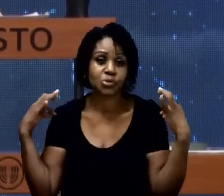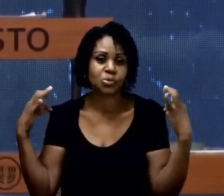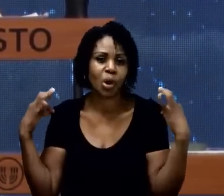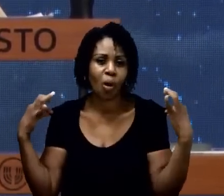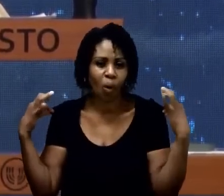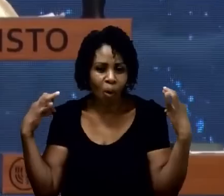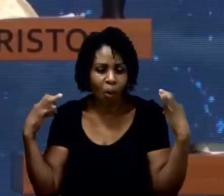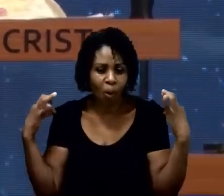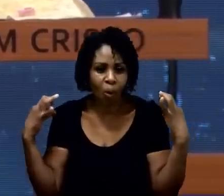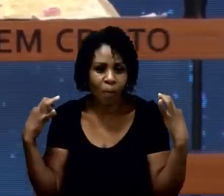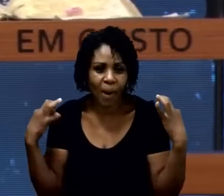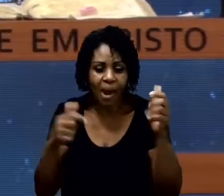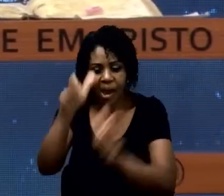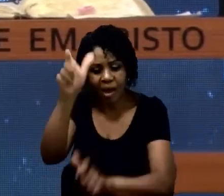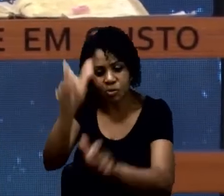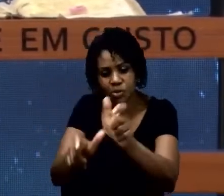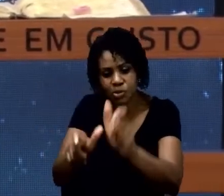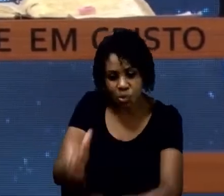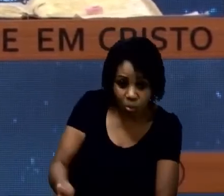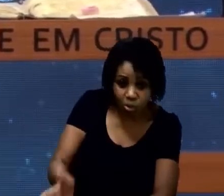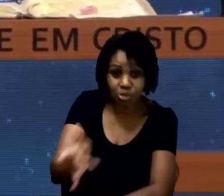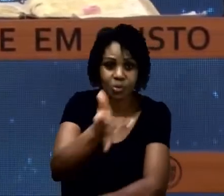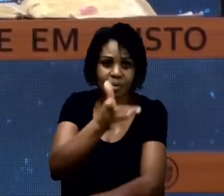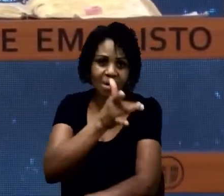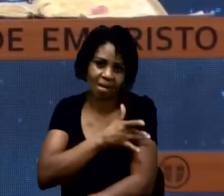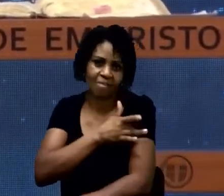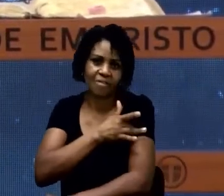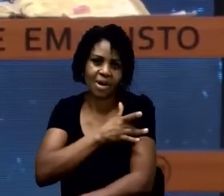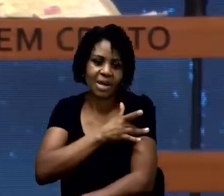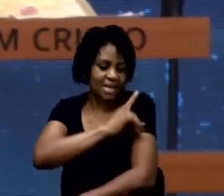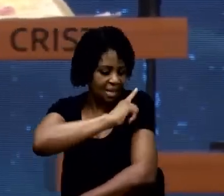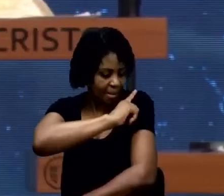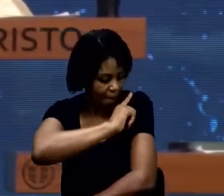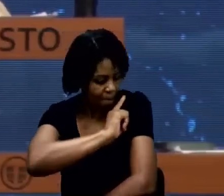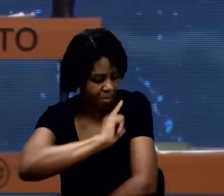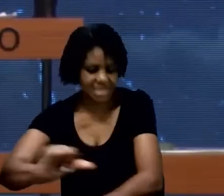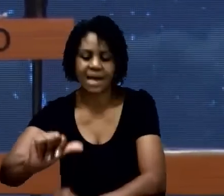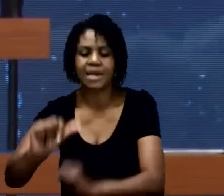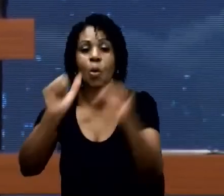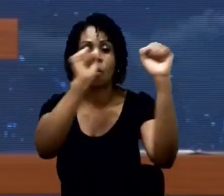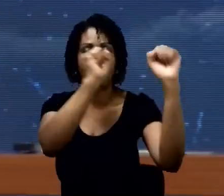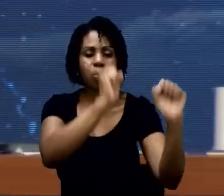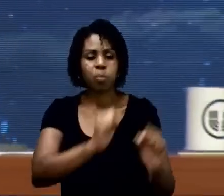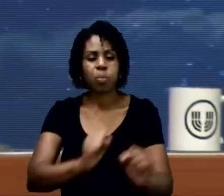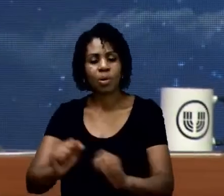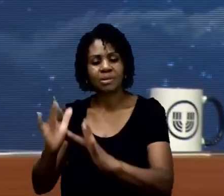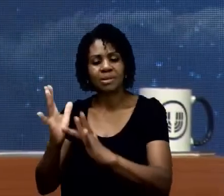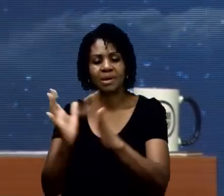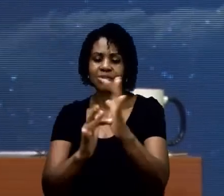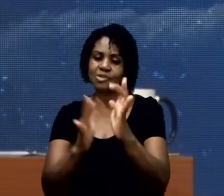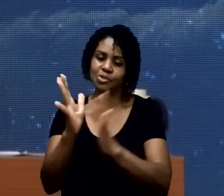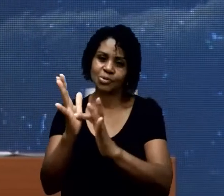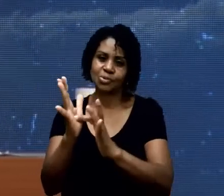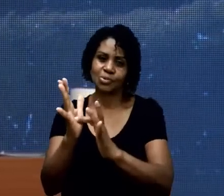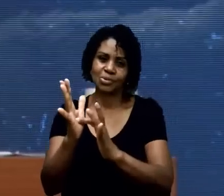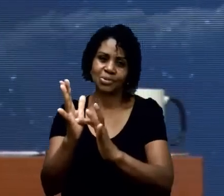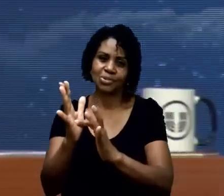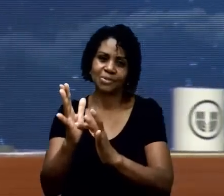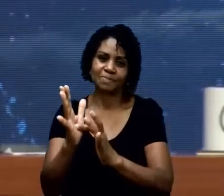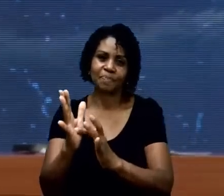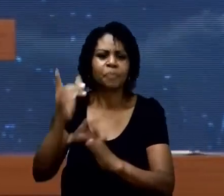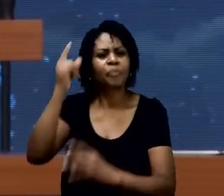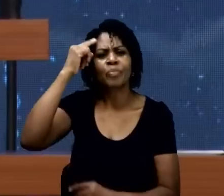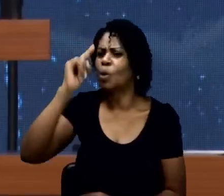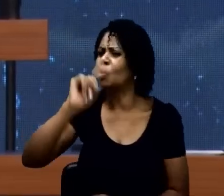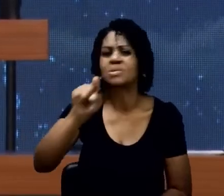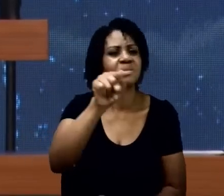E quantos a tocavam? Saiam? E quantos a tocavam? Saiam? Eu não